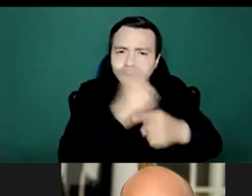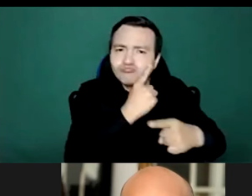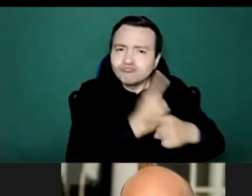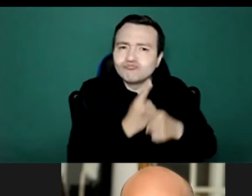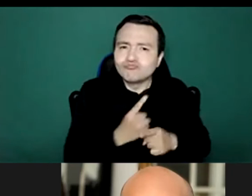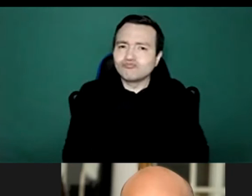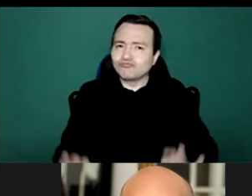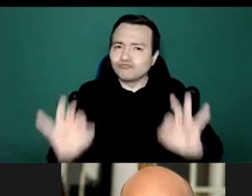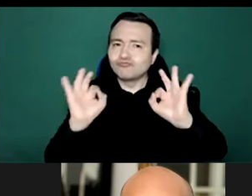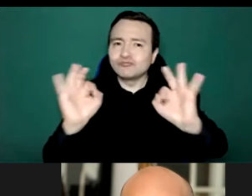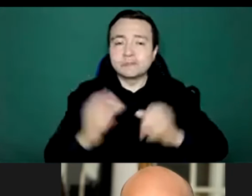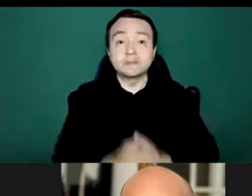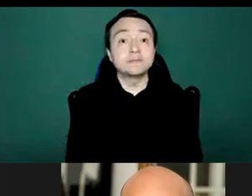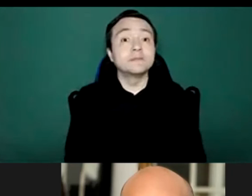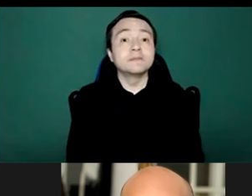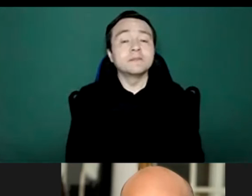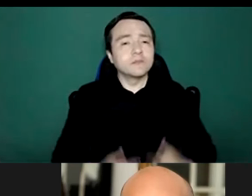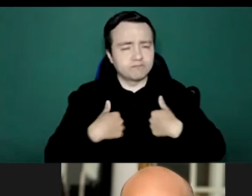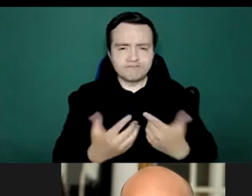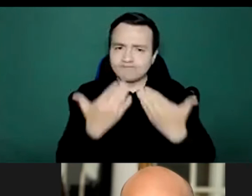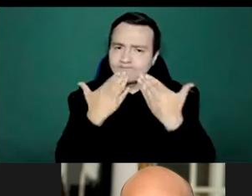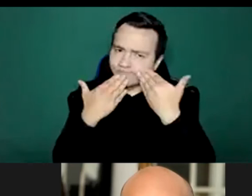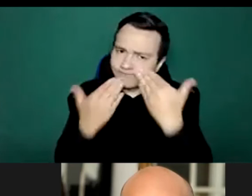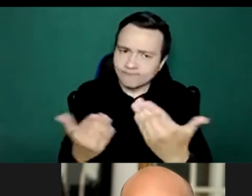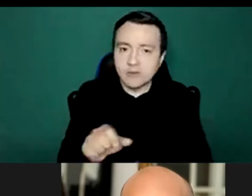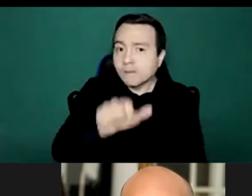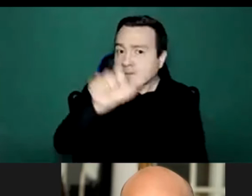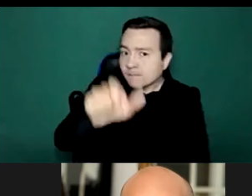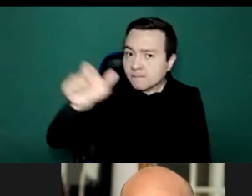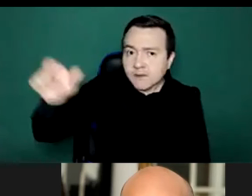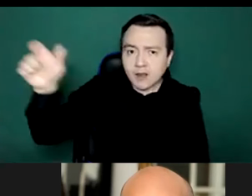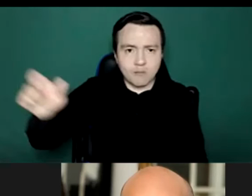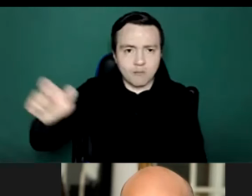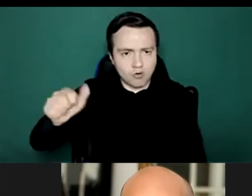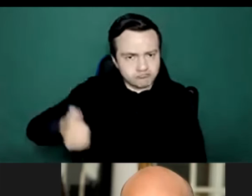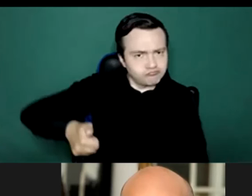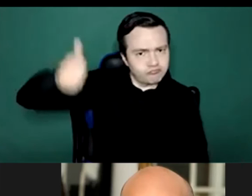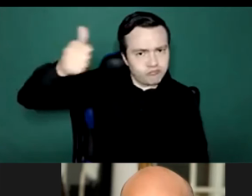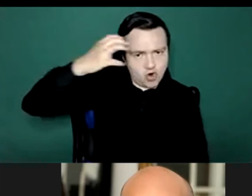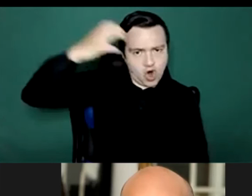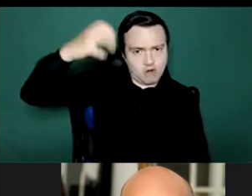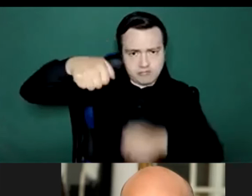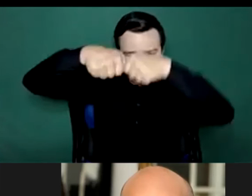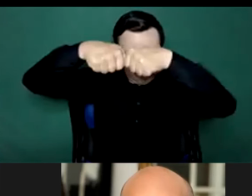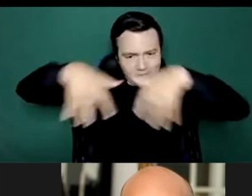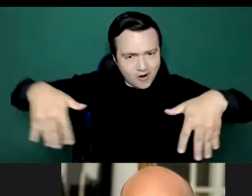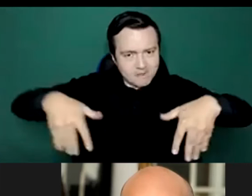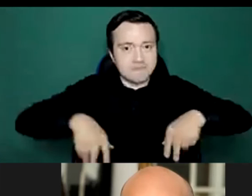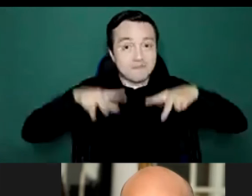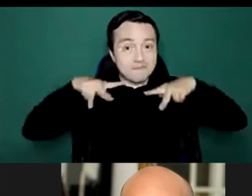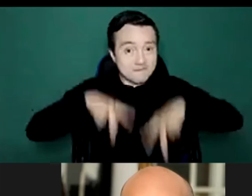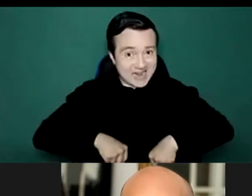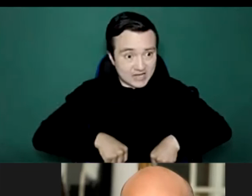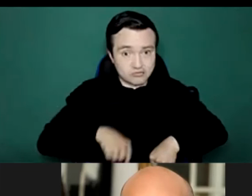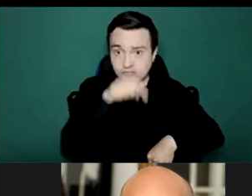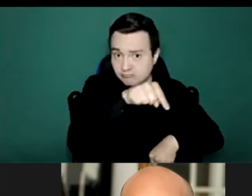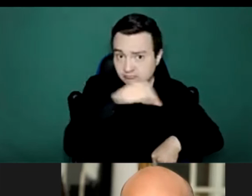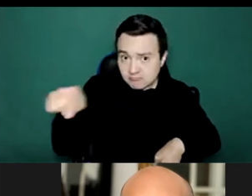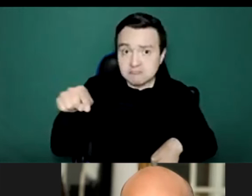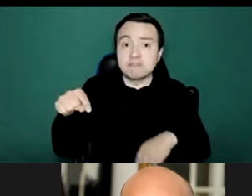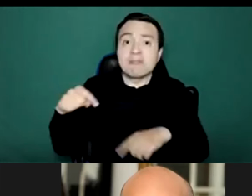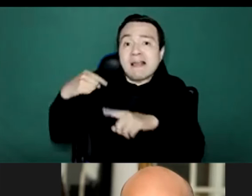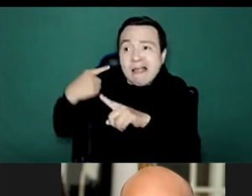Agradeço los ministros, ministras, ex-ministros, ex-ministras, funcionários de los ministérios, nossos colegas